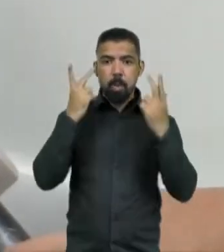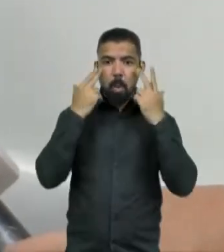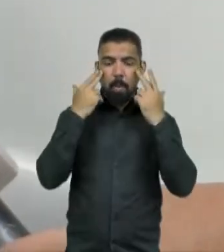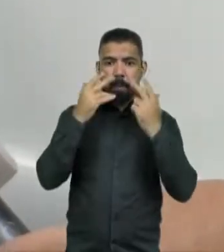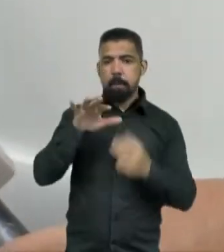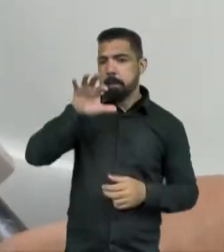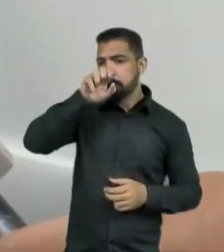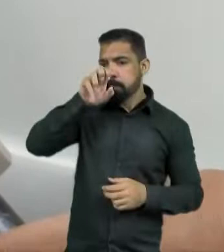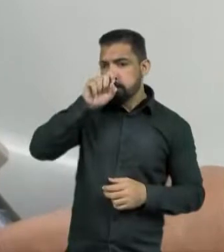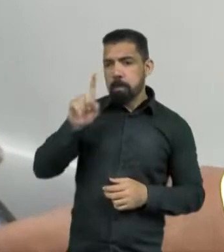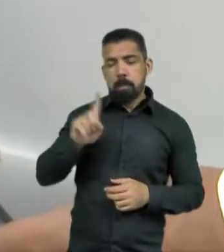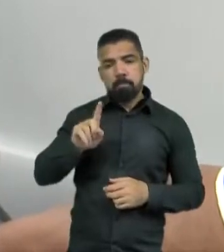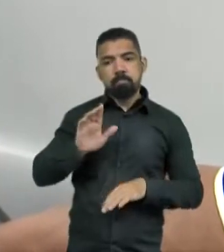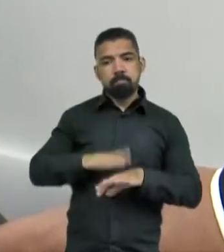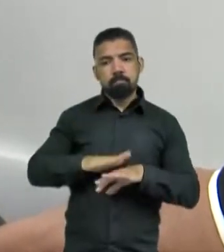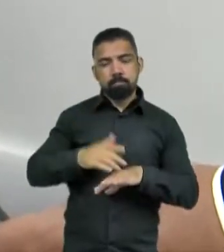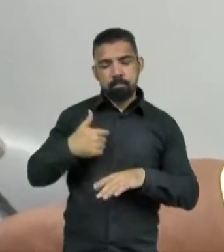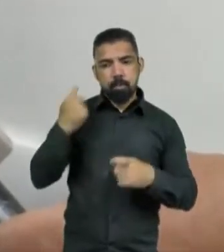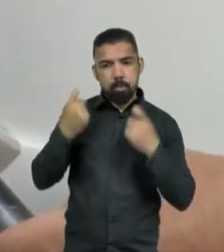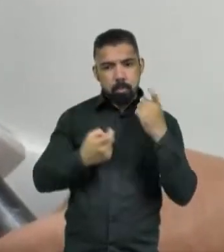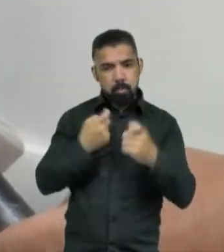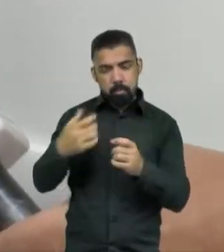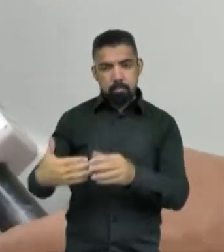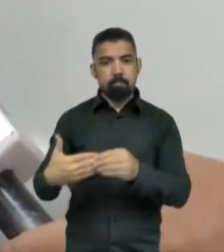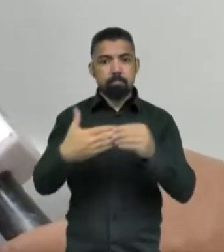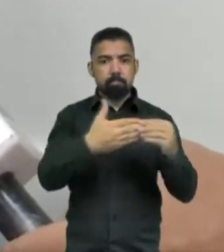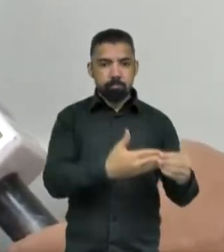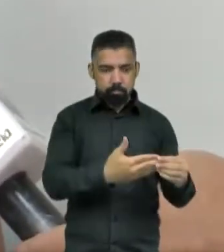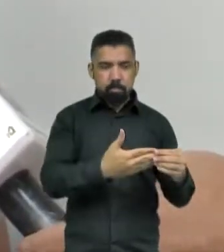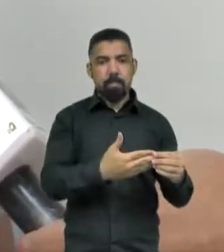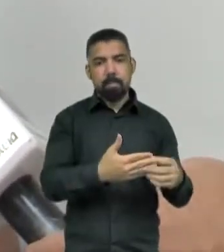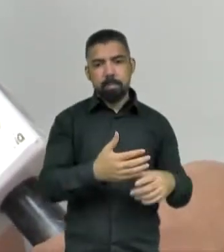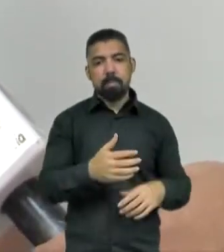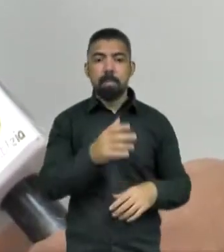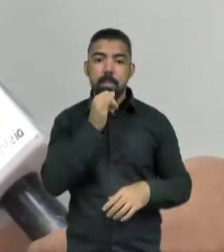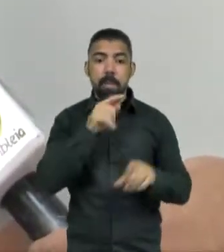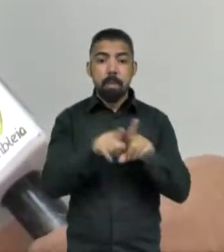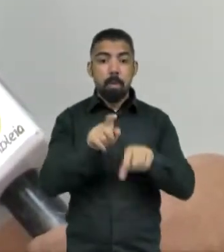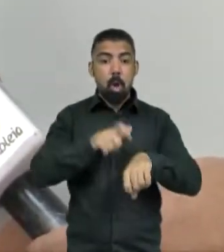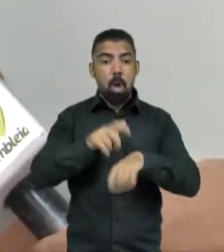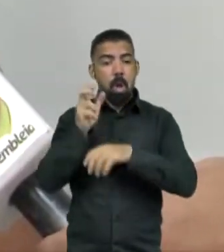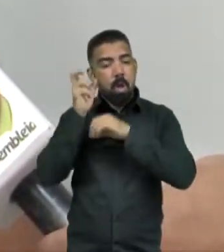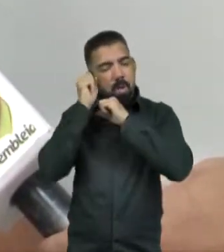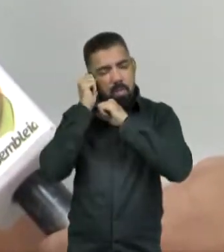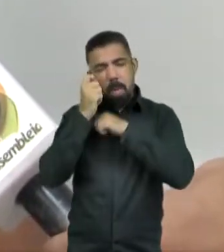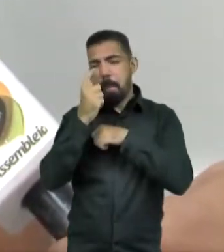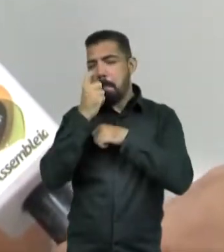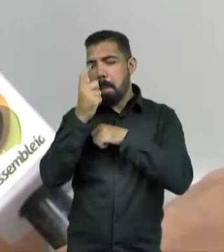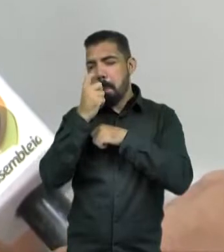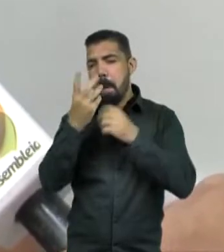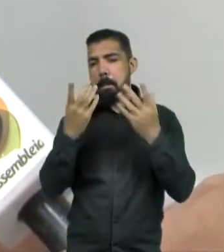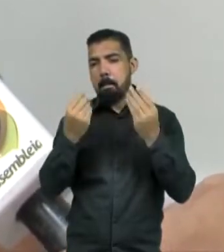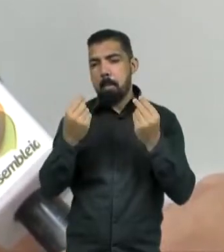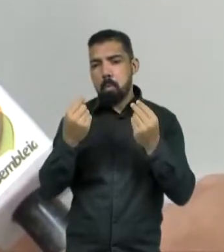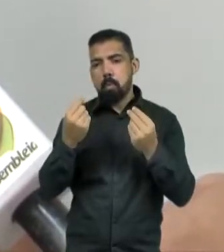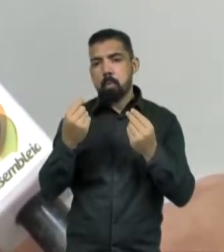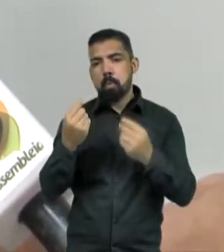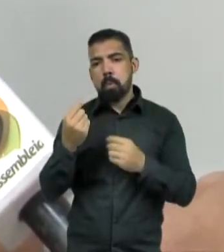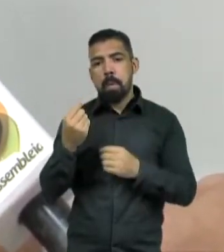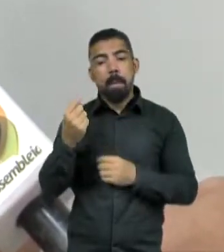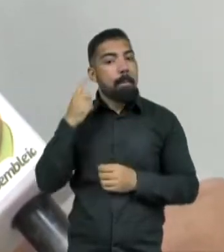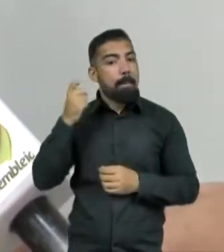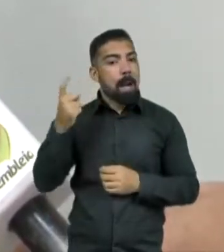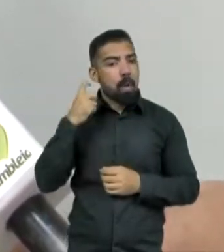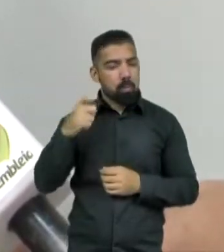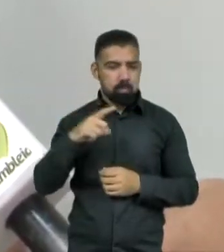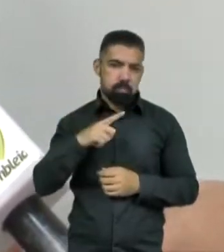ser. E ela roncava muito durante o sono. Então eu fui no posto de saúde, a